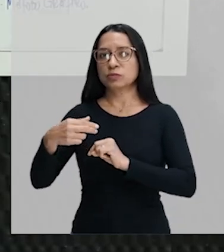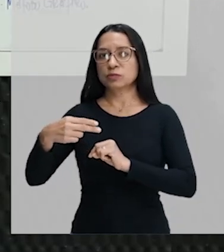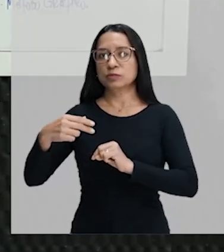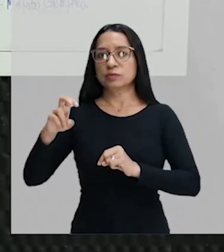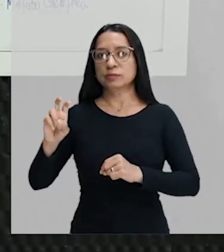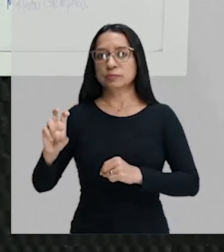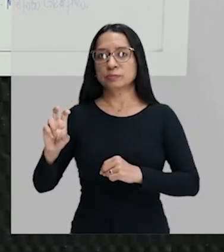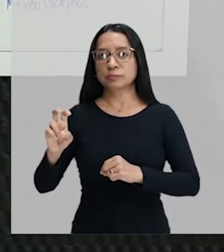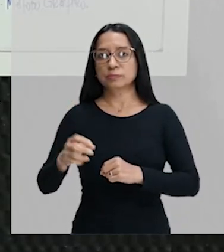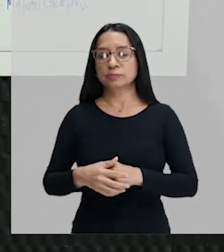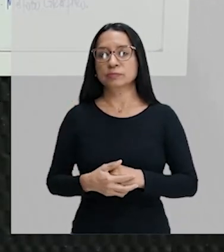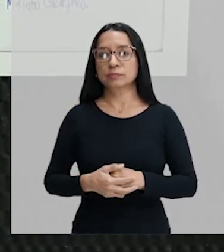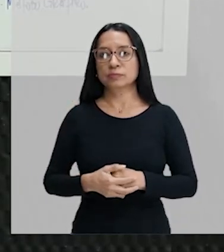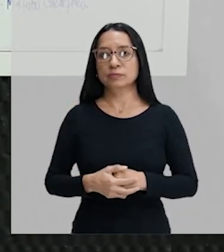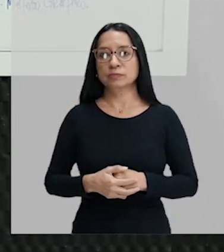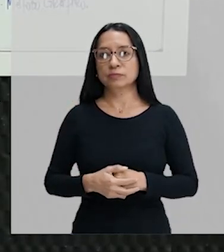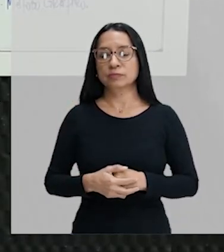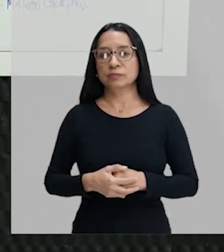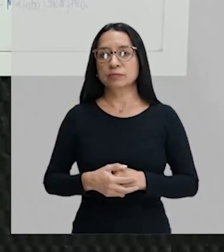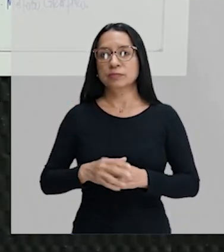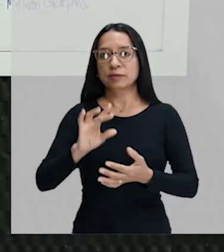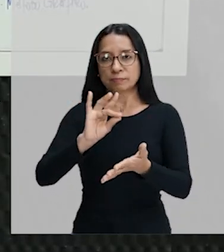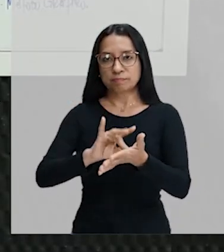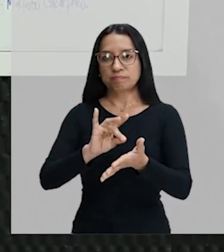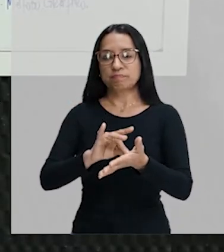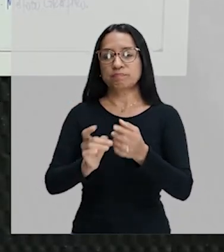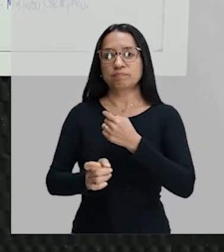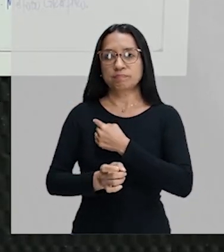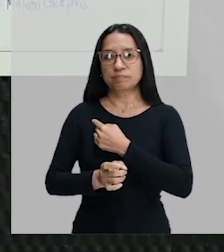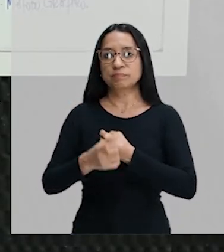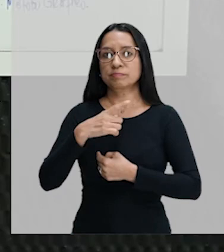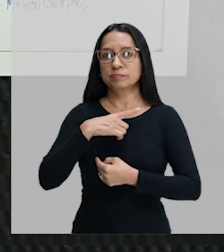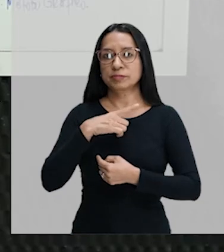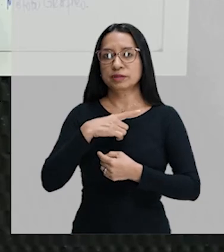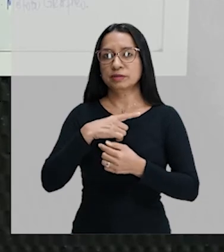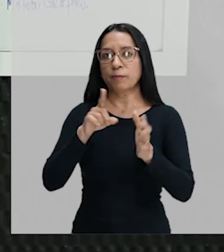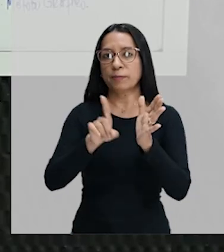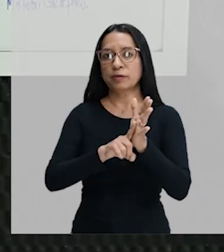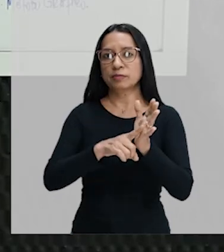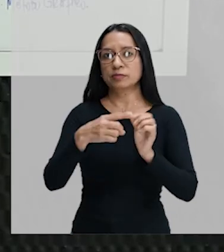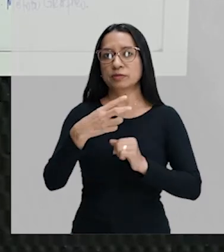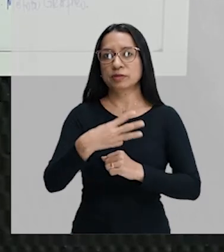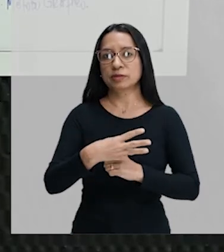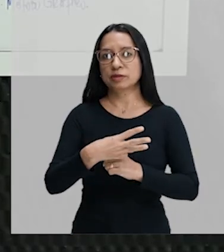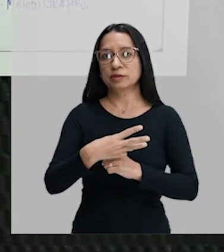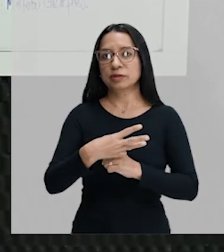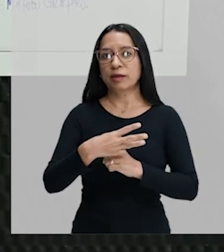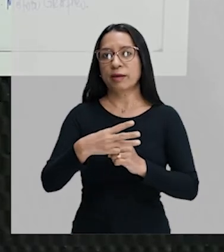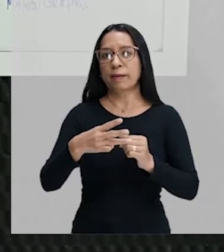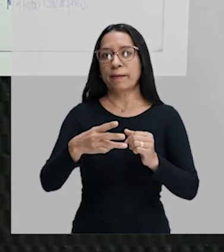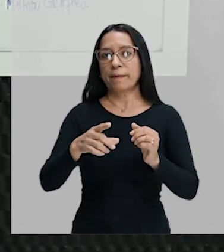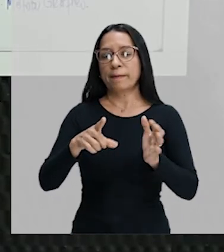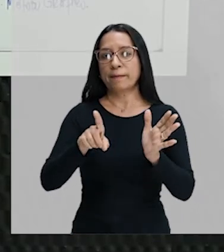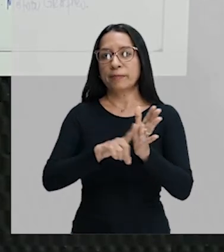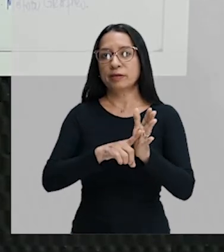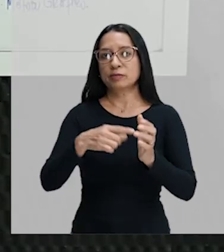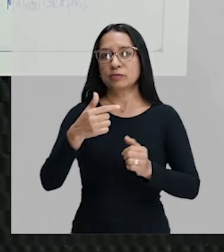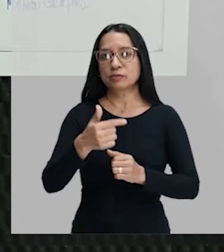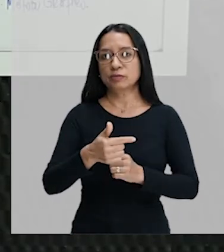5. Será que isso é verdade? Então você vai ter aqui menos 3, menos 2,